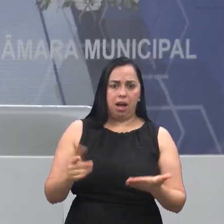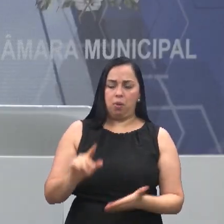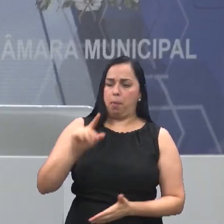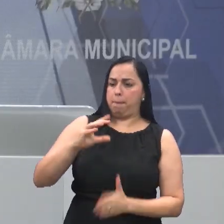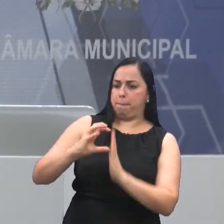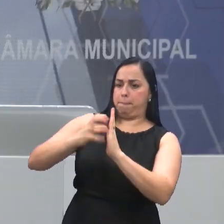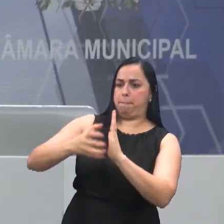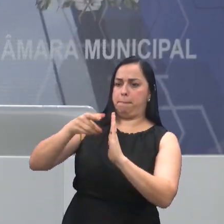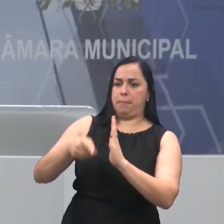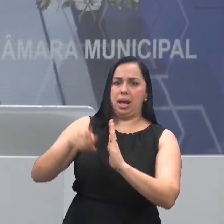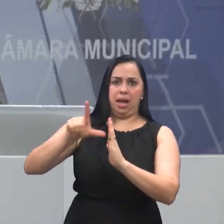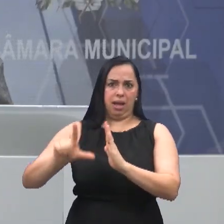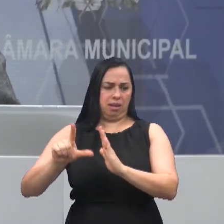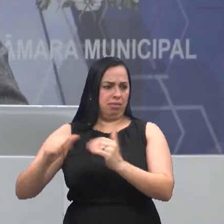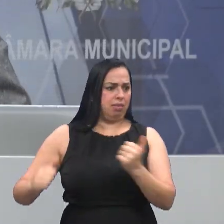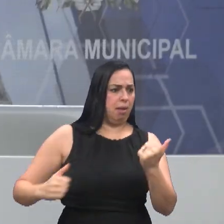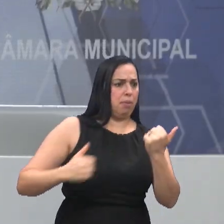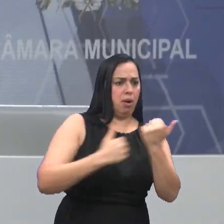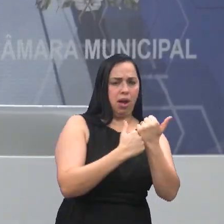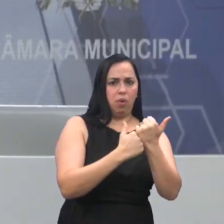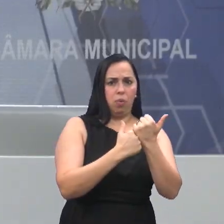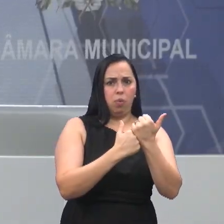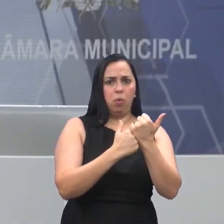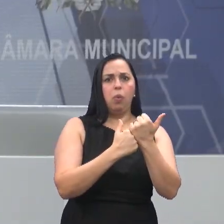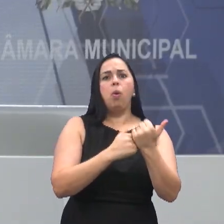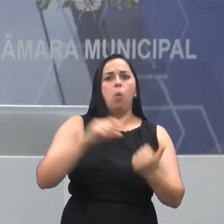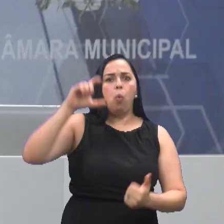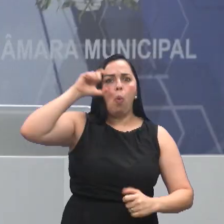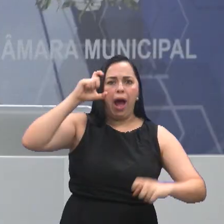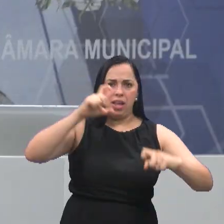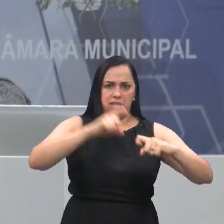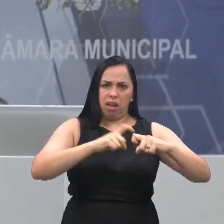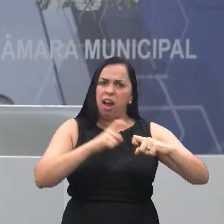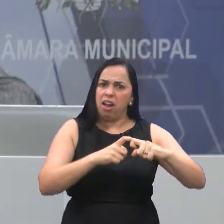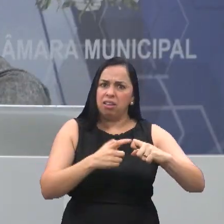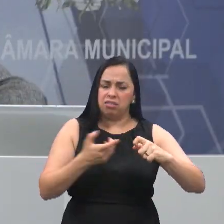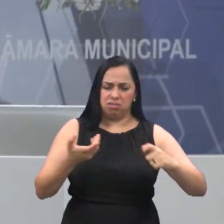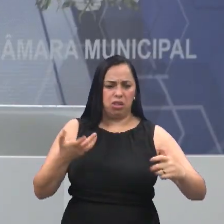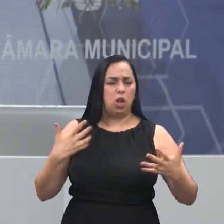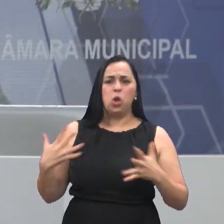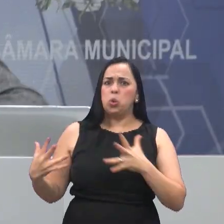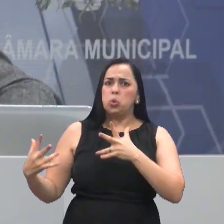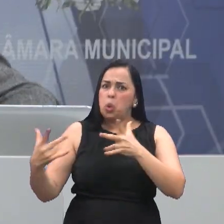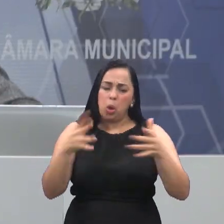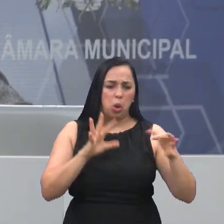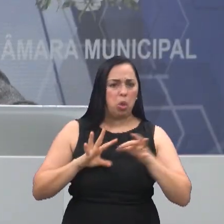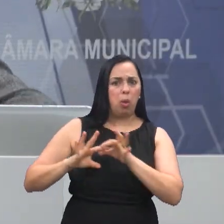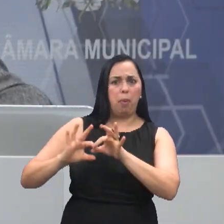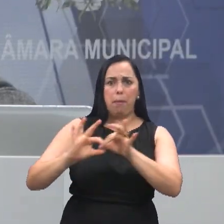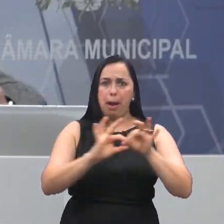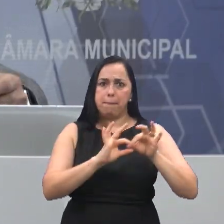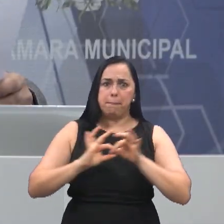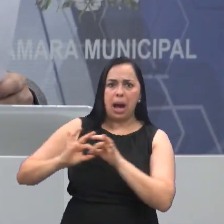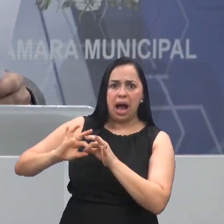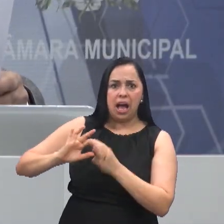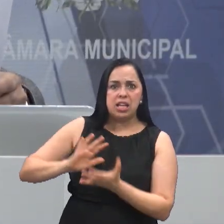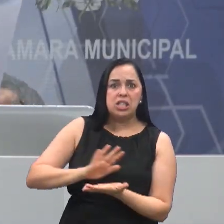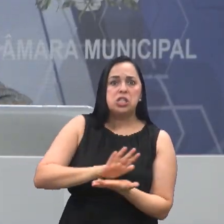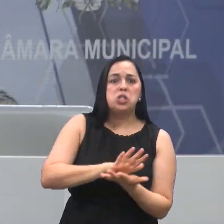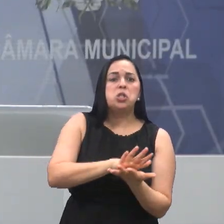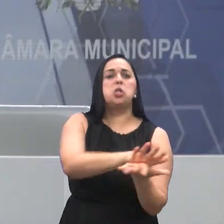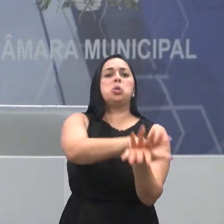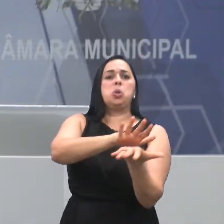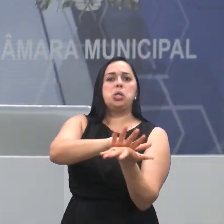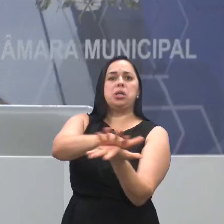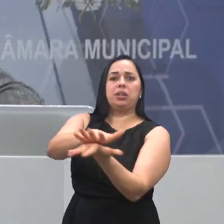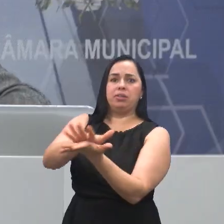o político Elton. Então, para mim, está um consórcio. Todos unidos para destruir quem nós queremos destruir. Nós